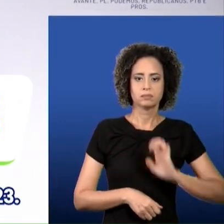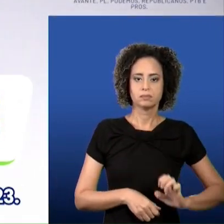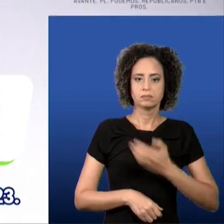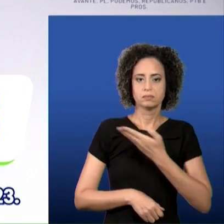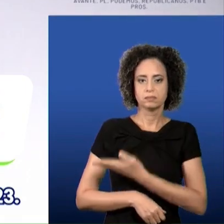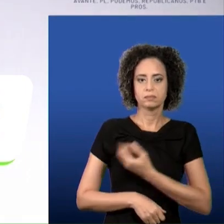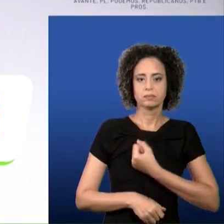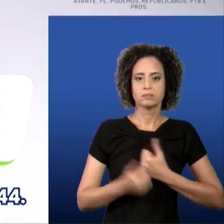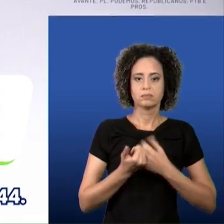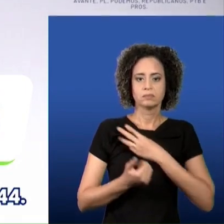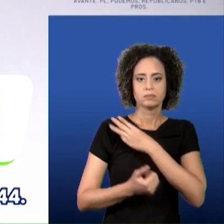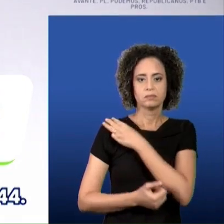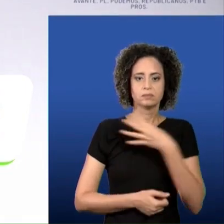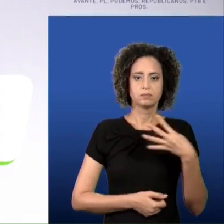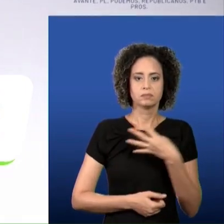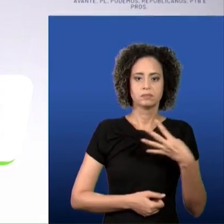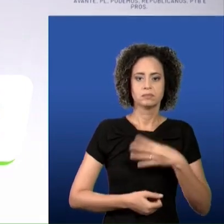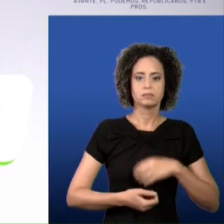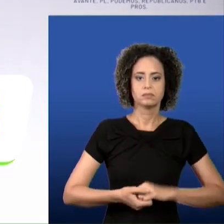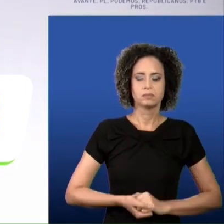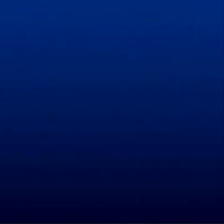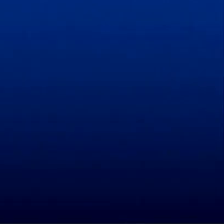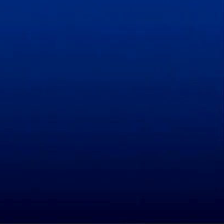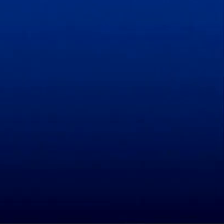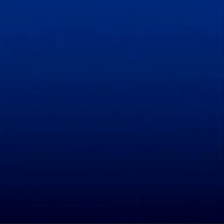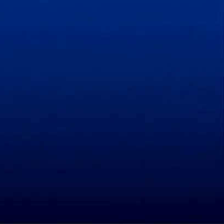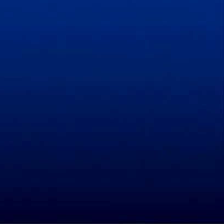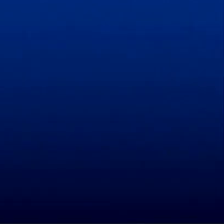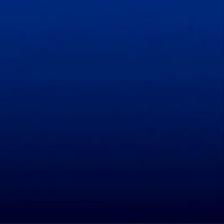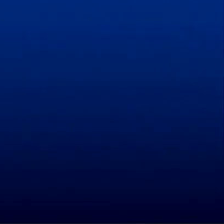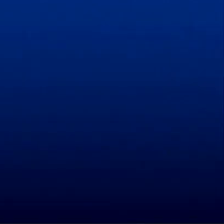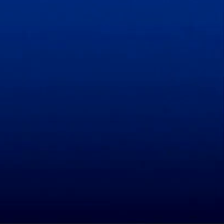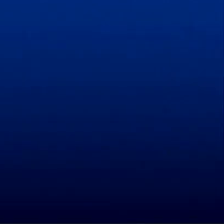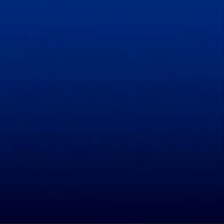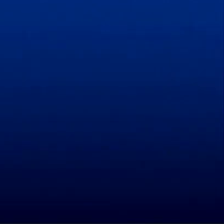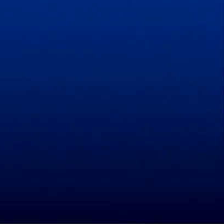estadual 70123. Estou com o capitão Wagner 44.